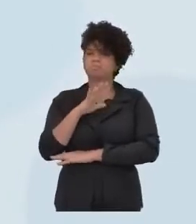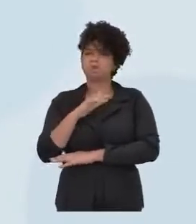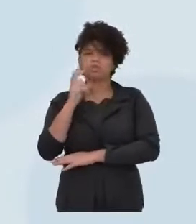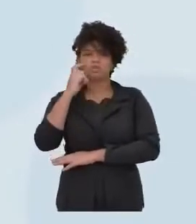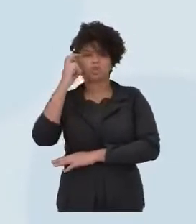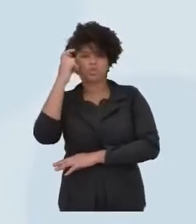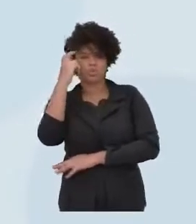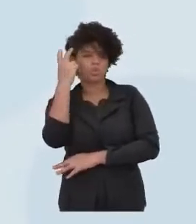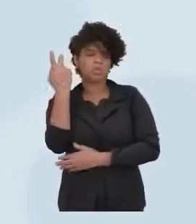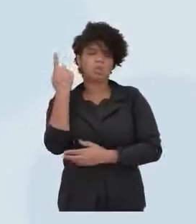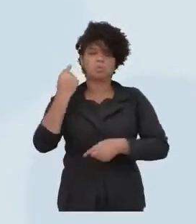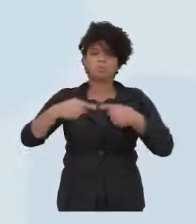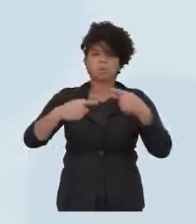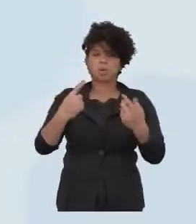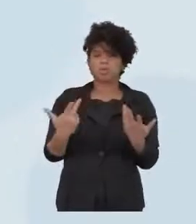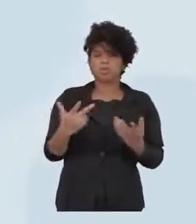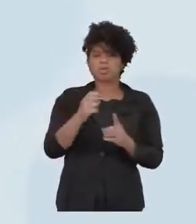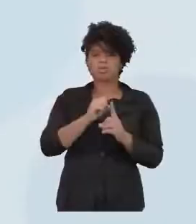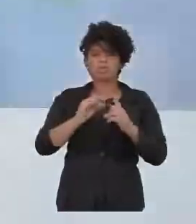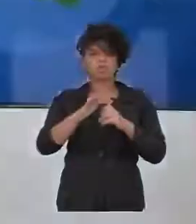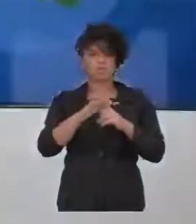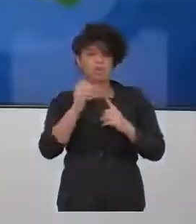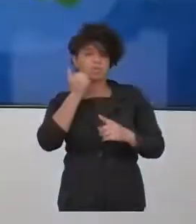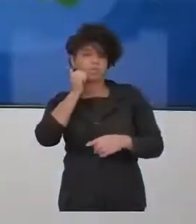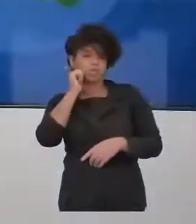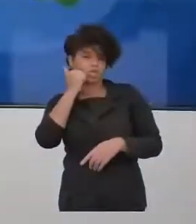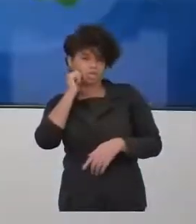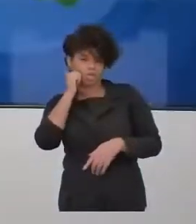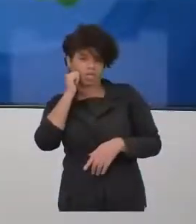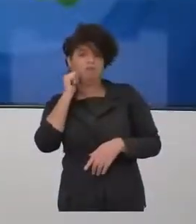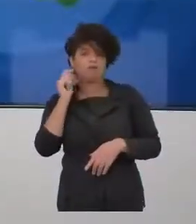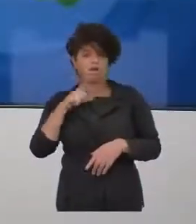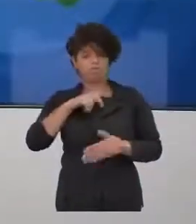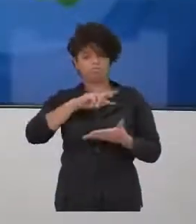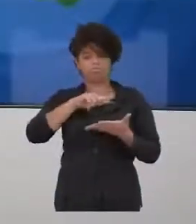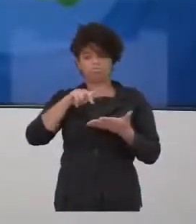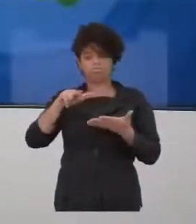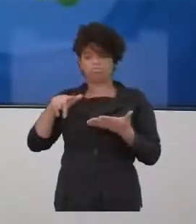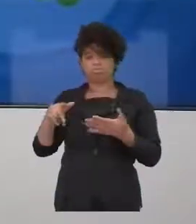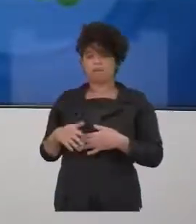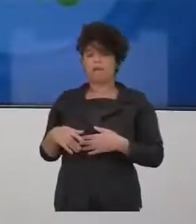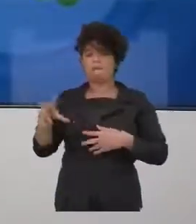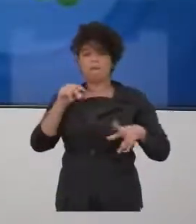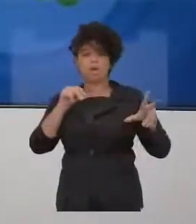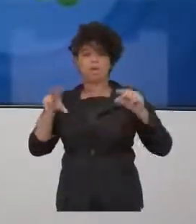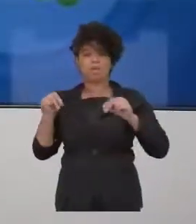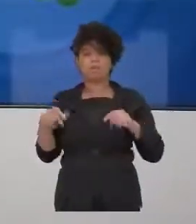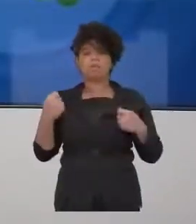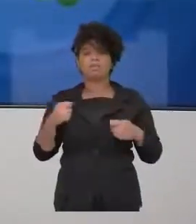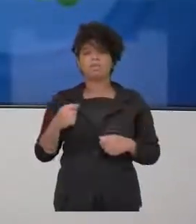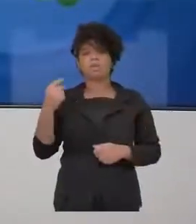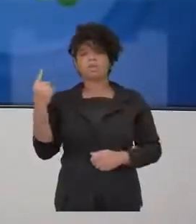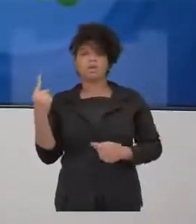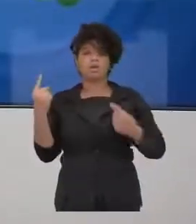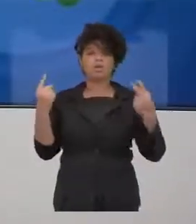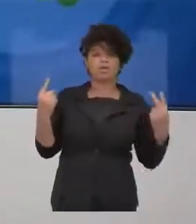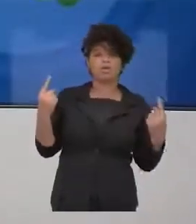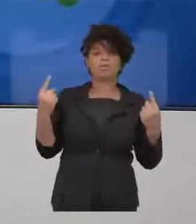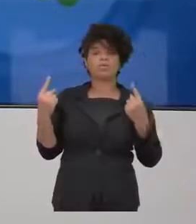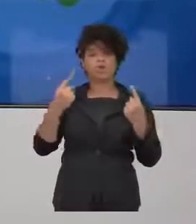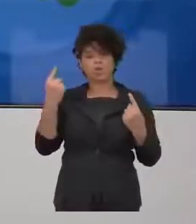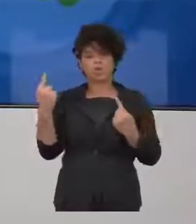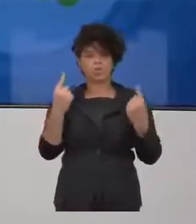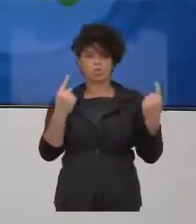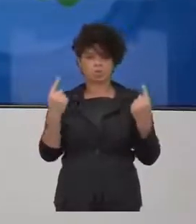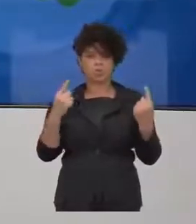cultural, científico, entre outros. Ou seja, o que é uma questão polêmica? É uma questão para a qual há, no mínimo, dois pontos de vista. Existem